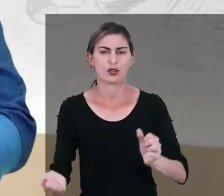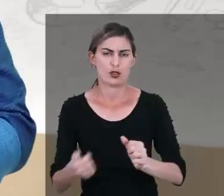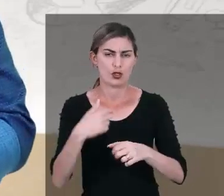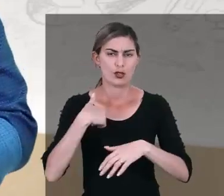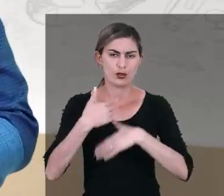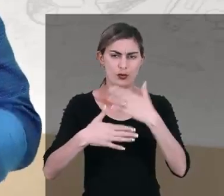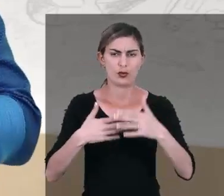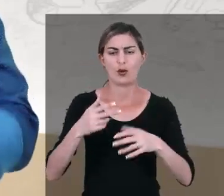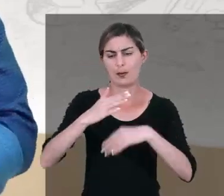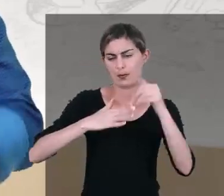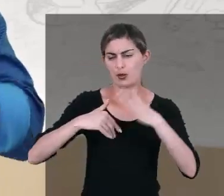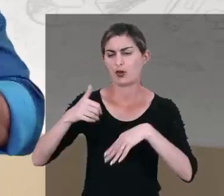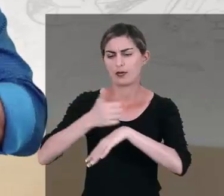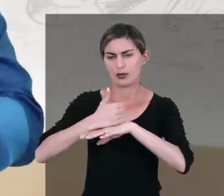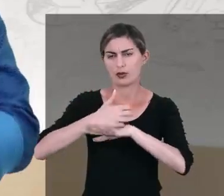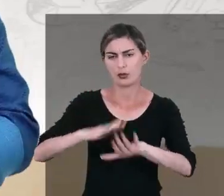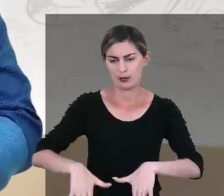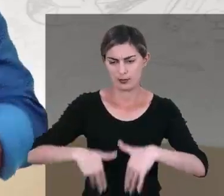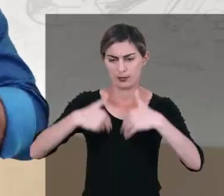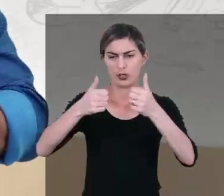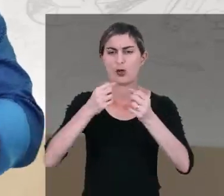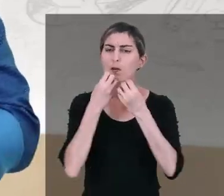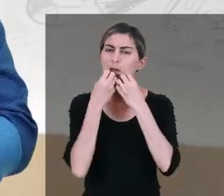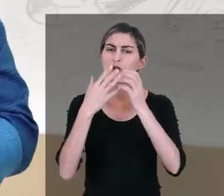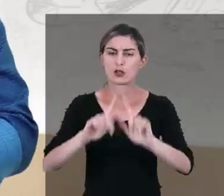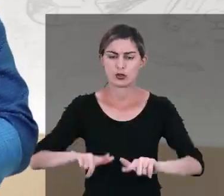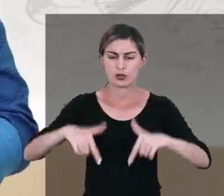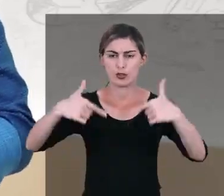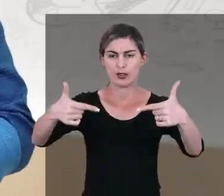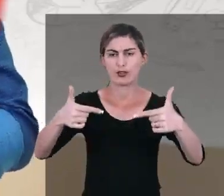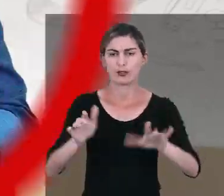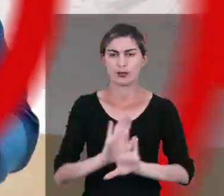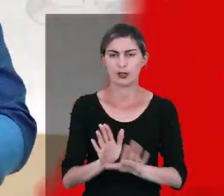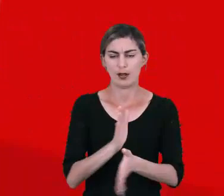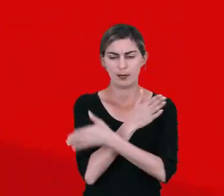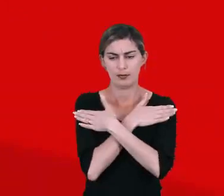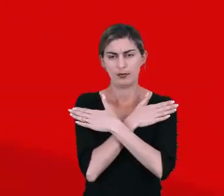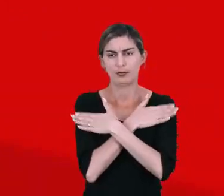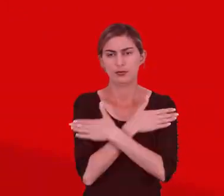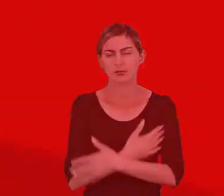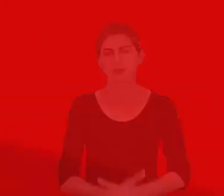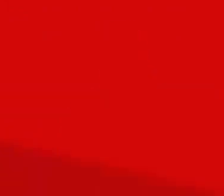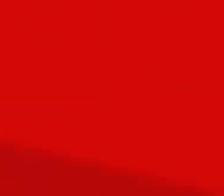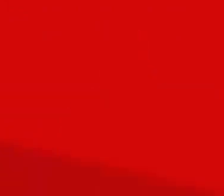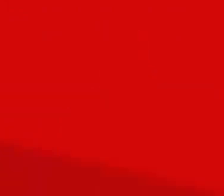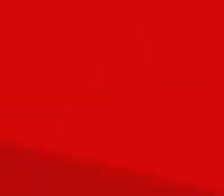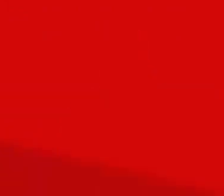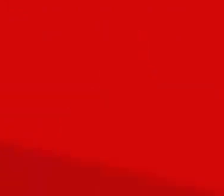nos tornar profissionais cada vez melhores. Boa sorte, pessoal. Um grande abraço.